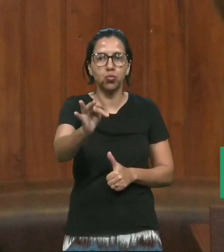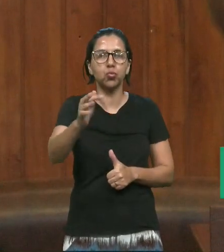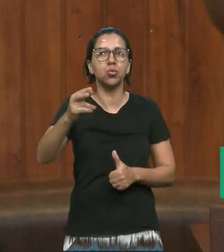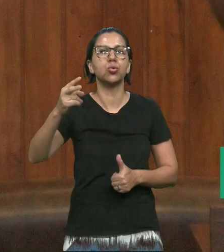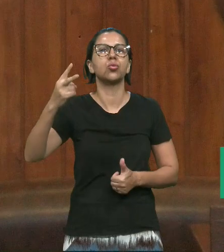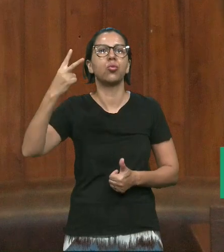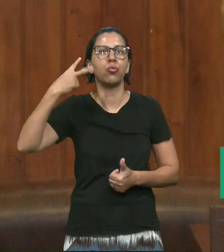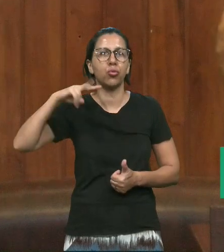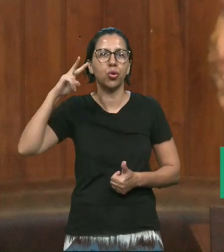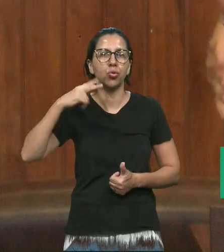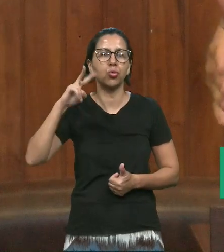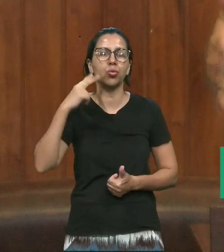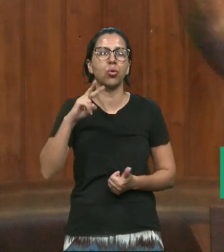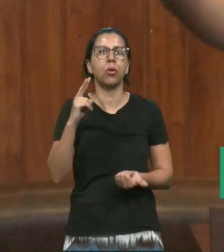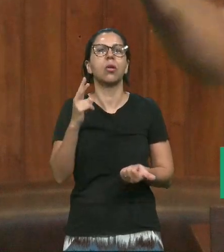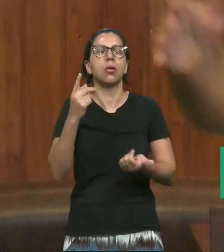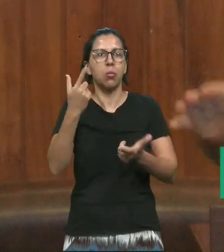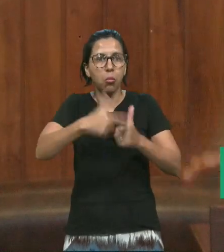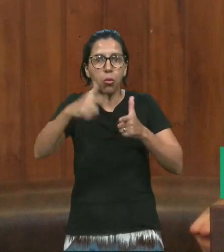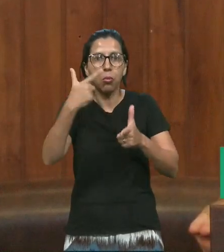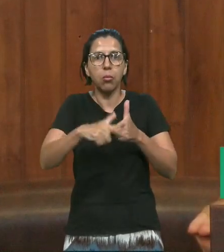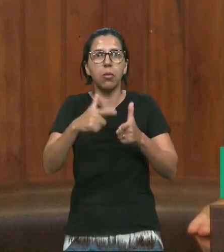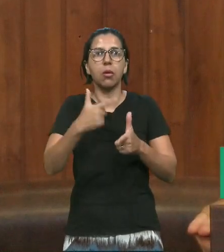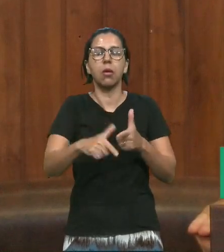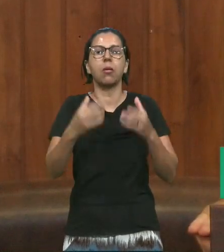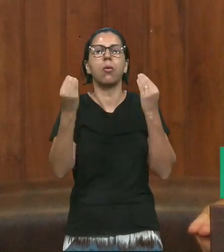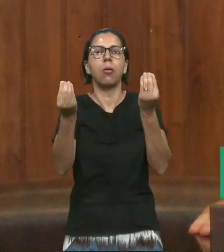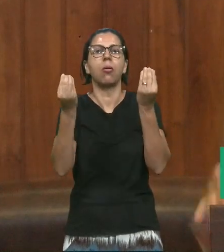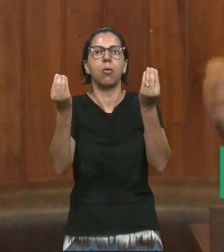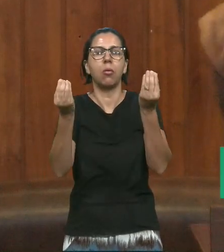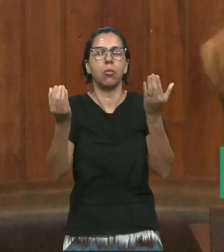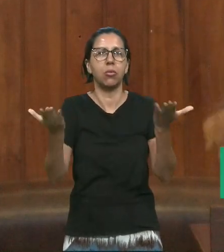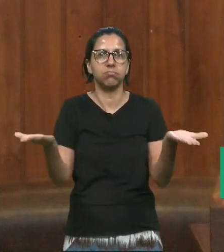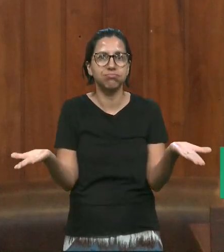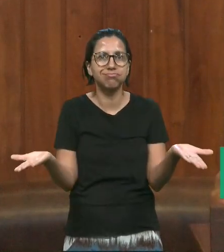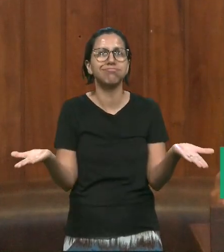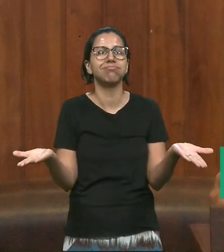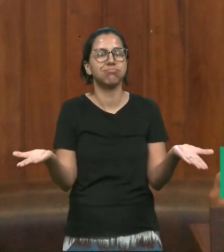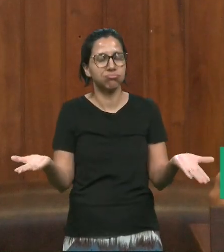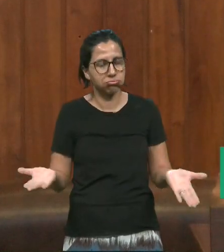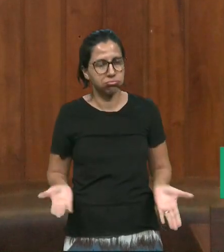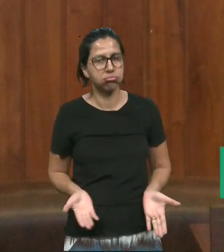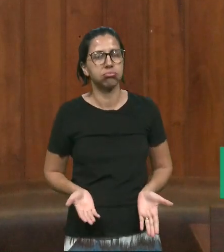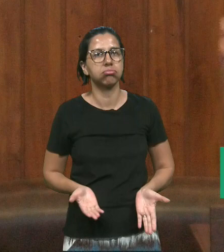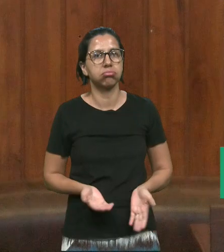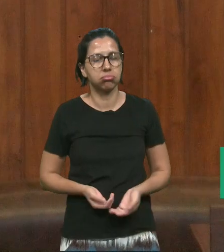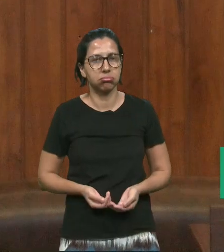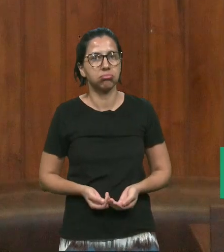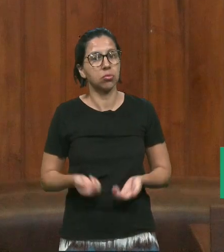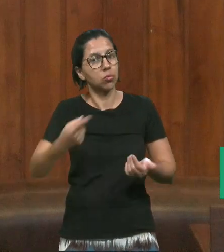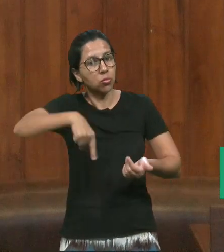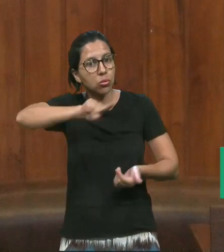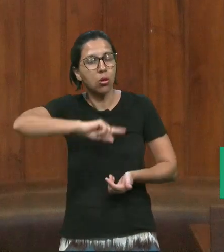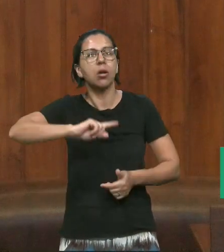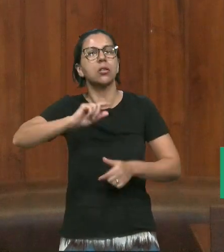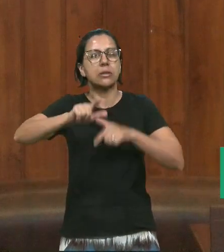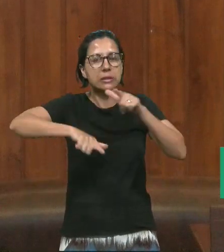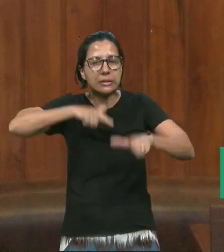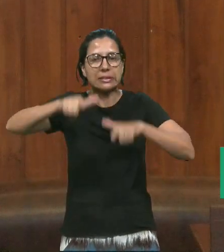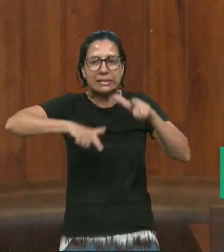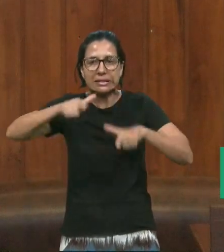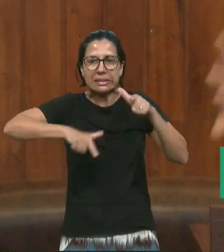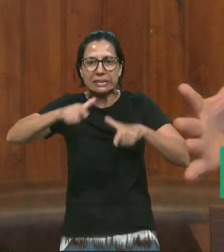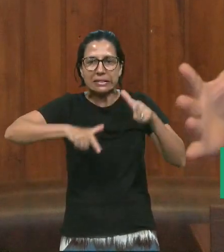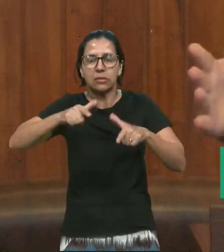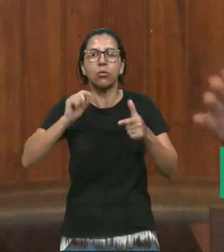Vocês, vereadores, não vão ficar sentados aqui a vida inteira. Acabou isso aí. Nós vamos trabalhar para tirar vocês que não